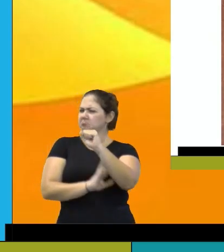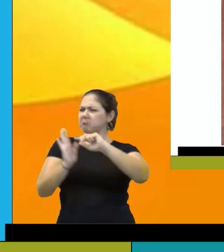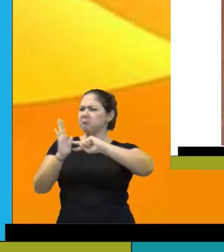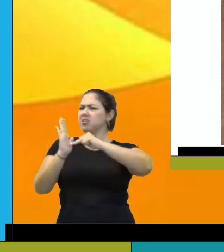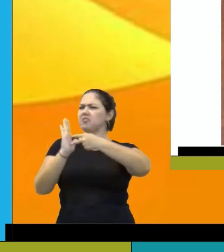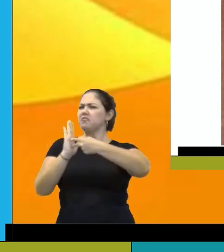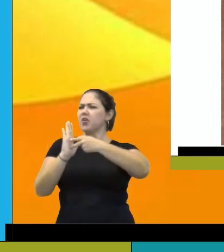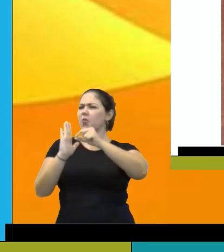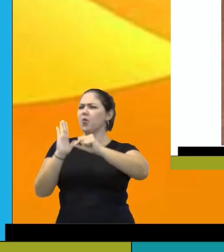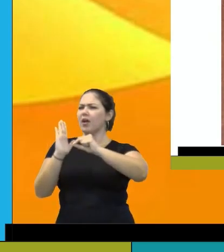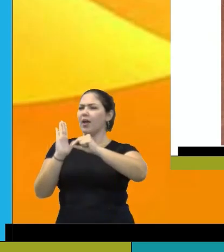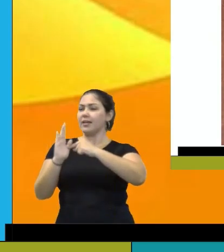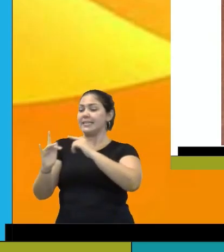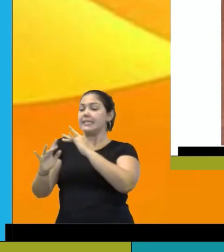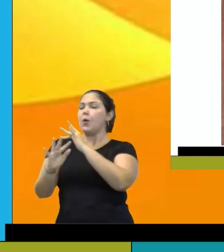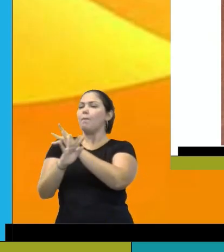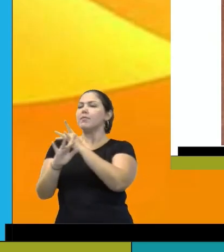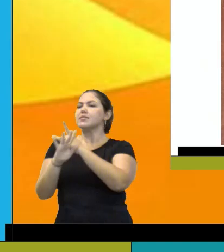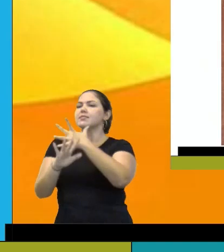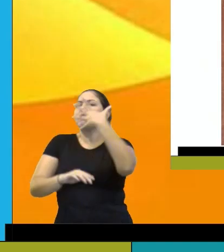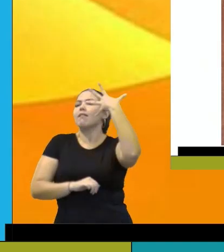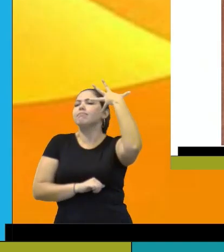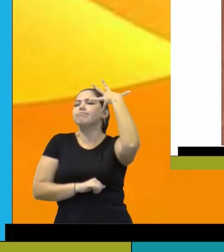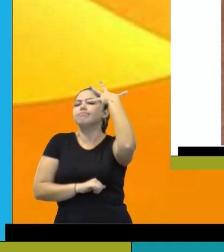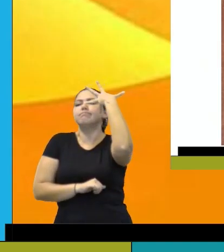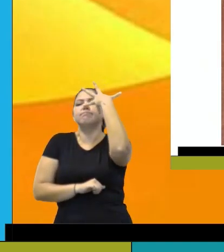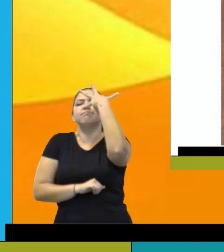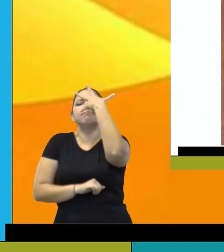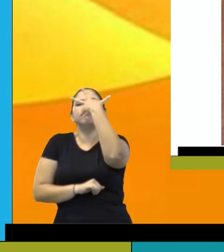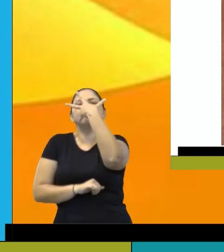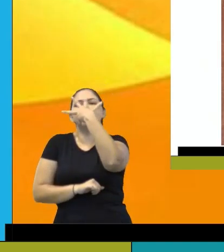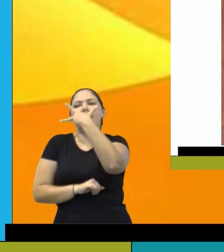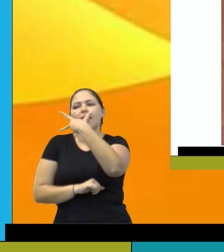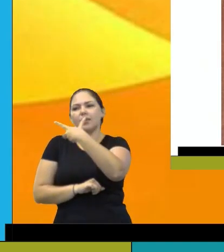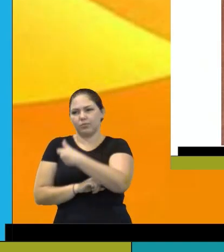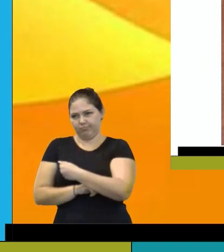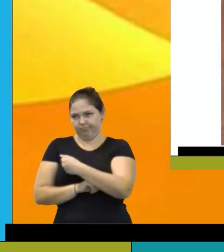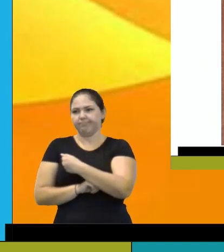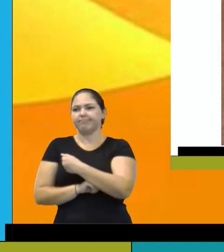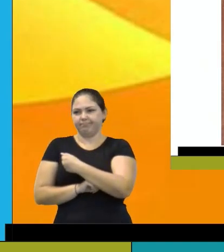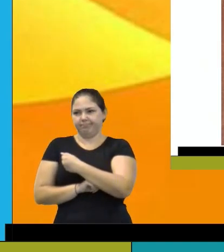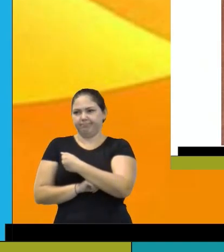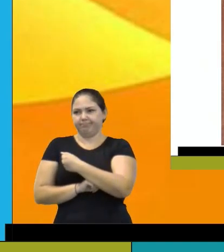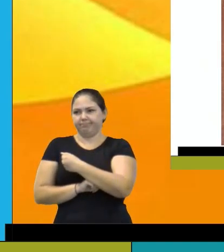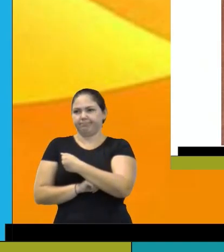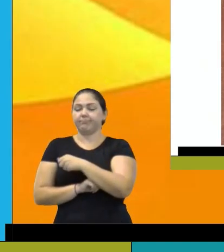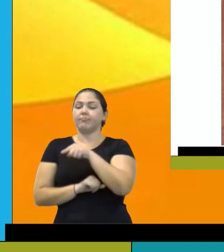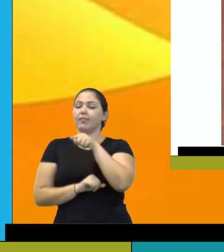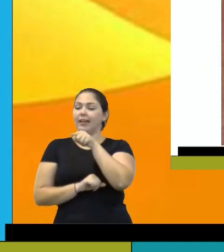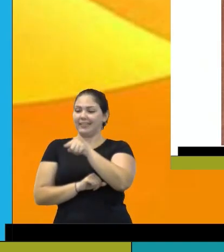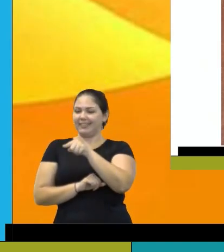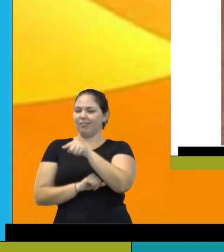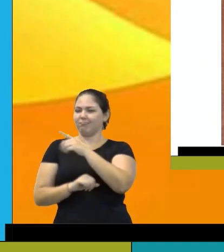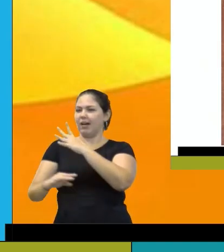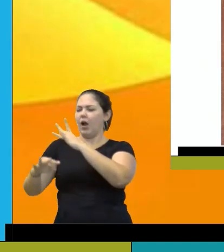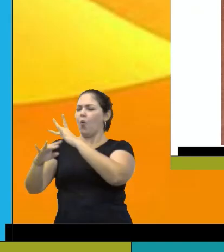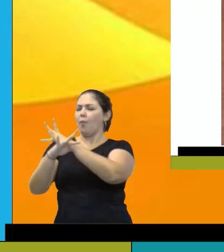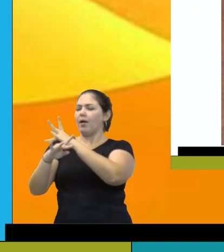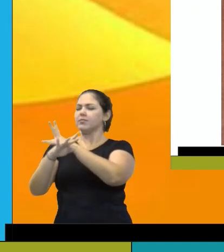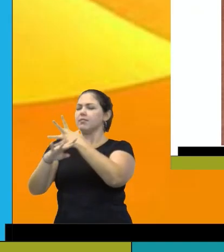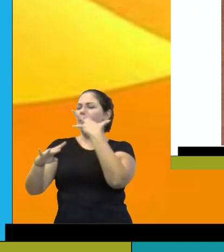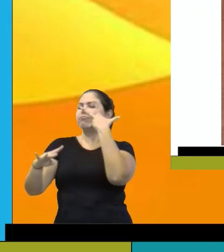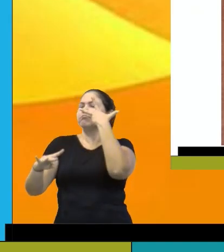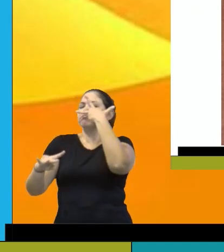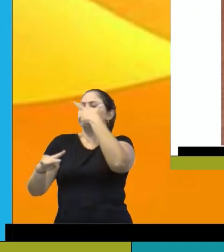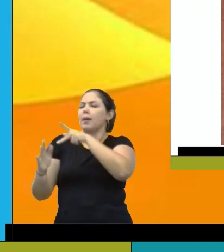Cali do grego significa belo e polis significa cidade. Quando eu falo da Calípolis de